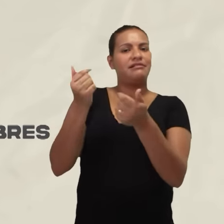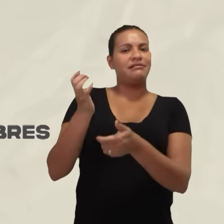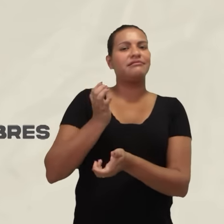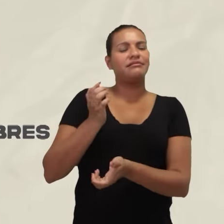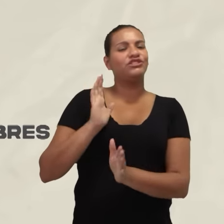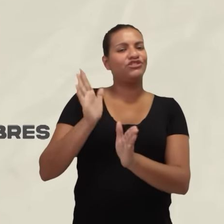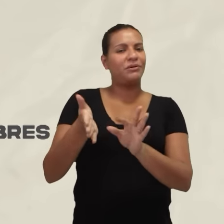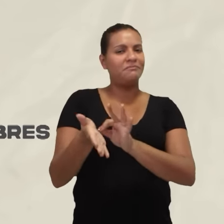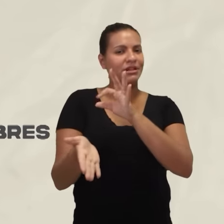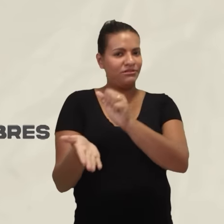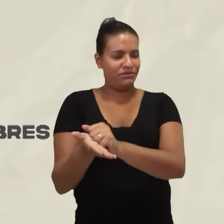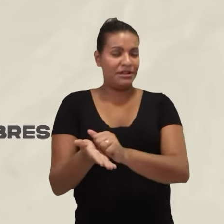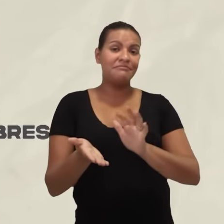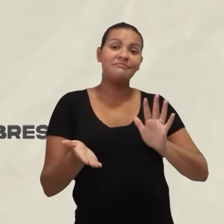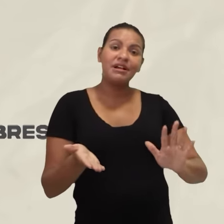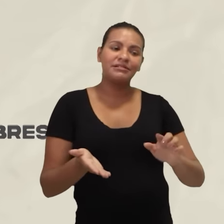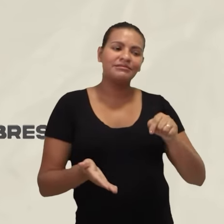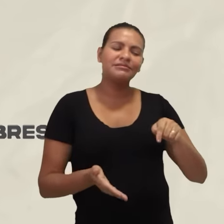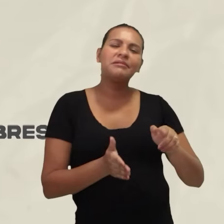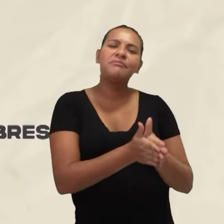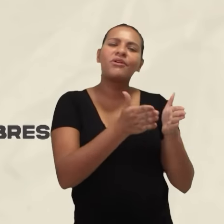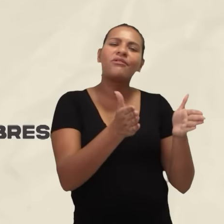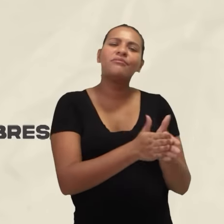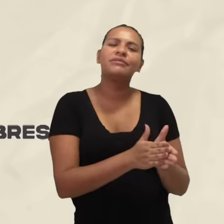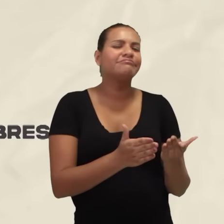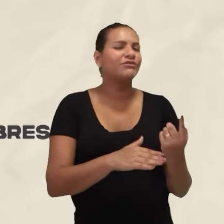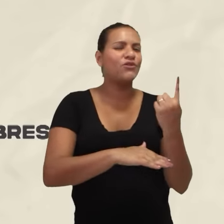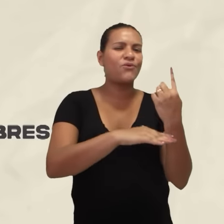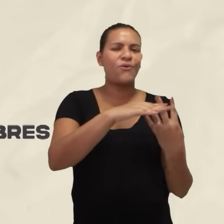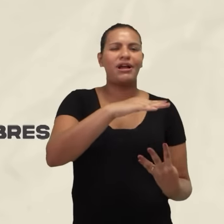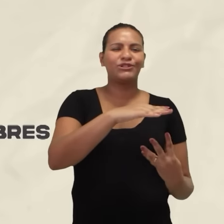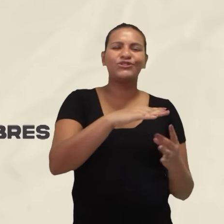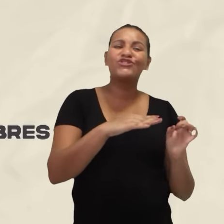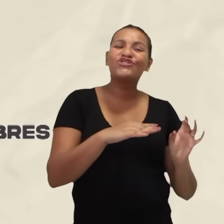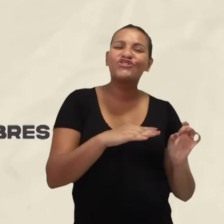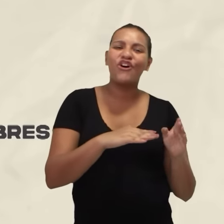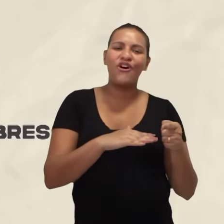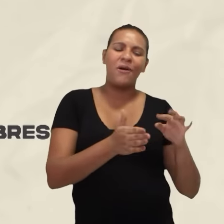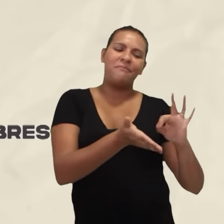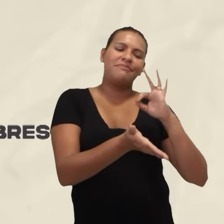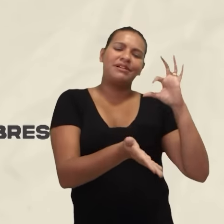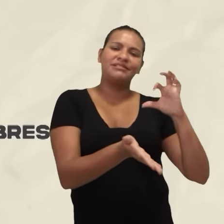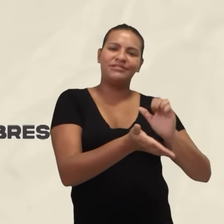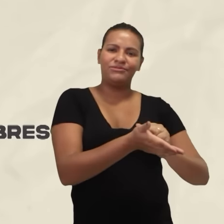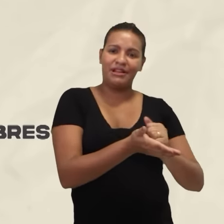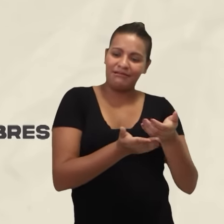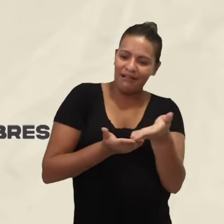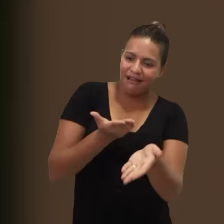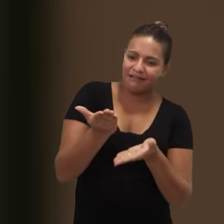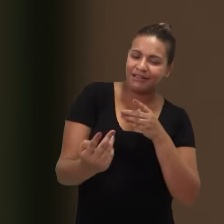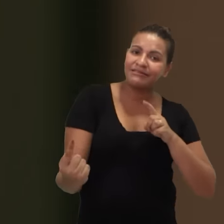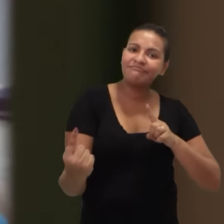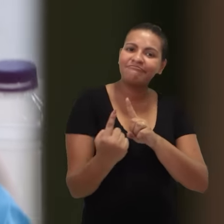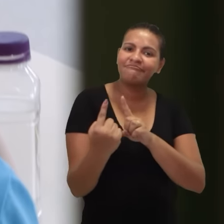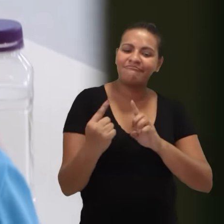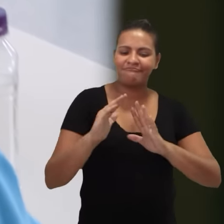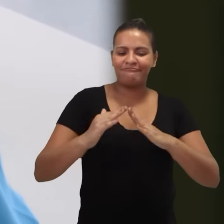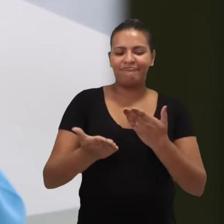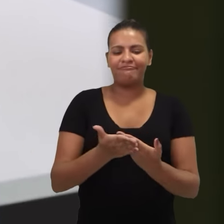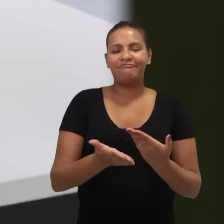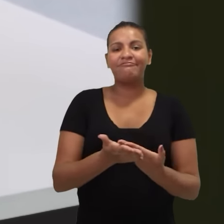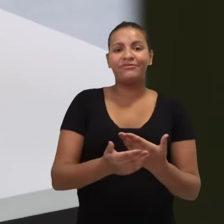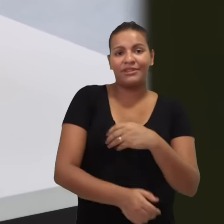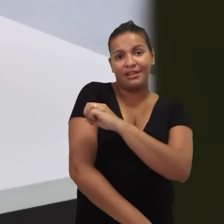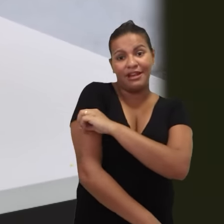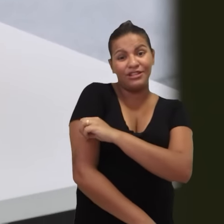das crianças mais ricas estão matriculadas, só 1/4 das crianças mais pobres têm acesso a esse serviço, justamente as que